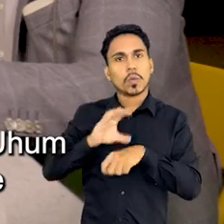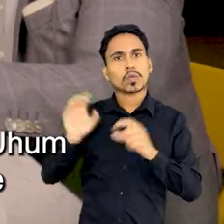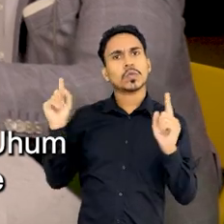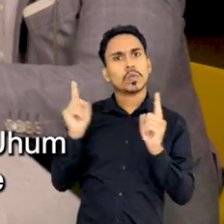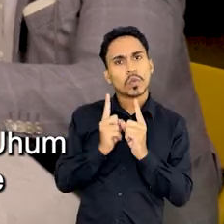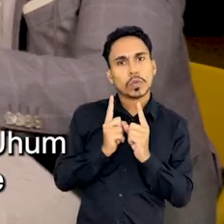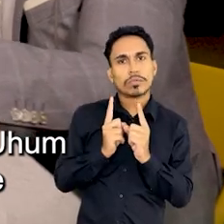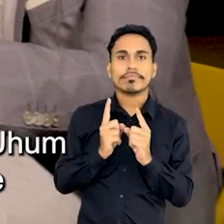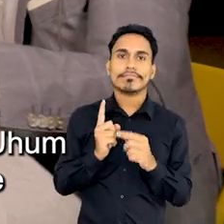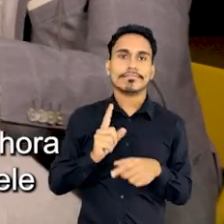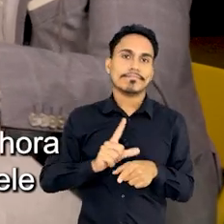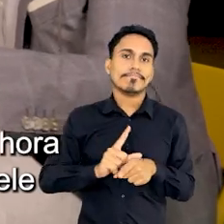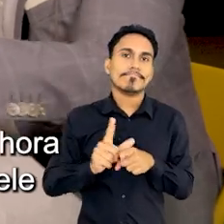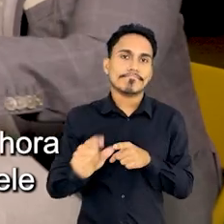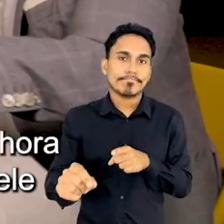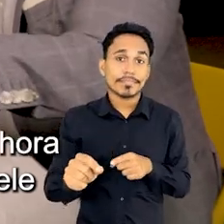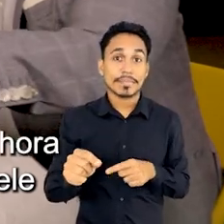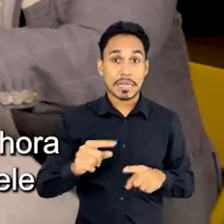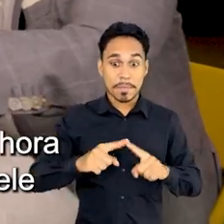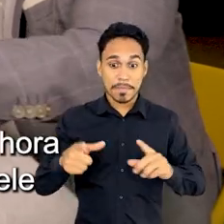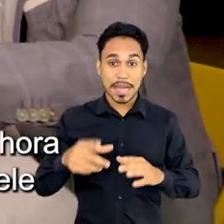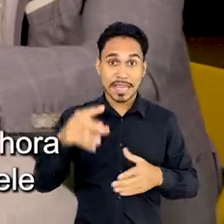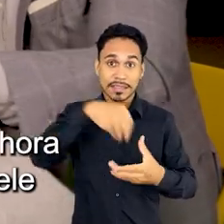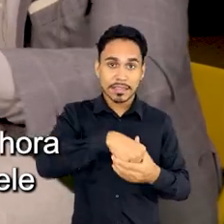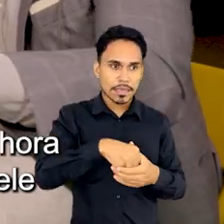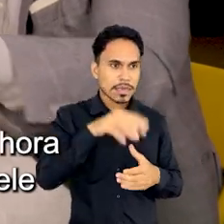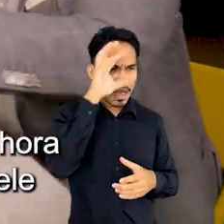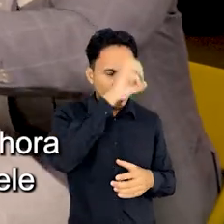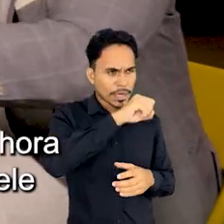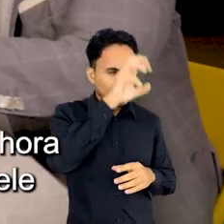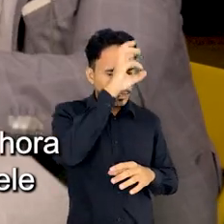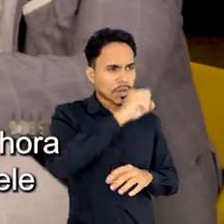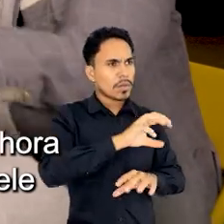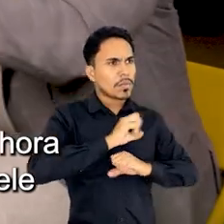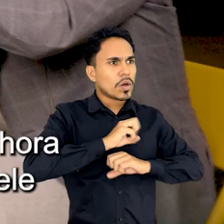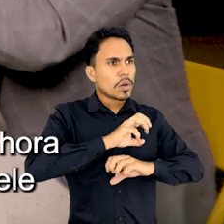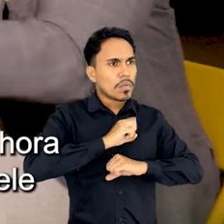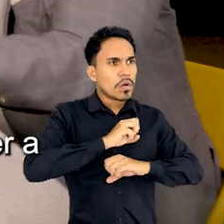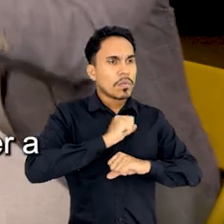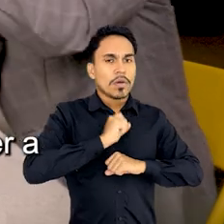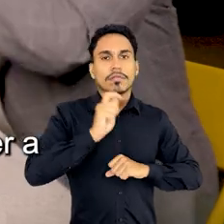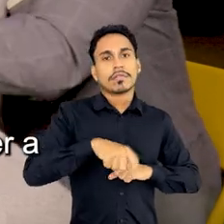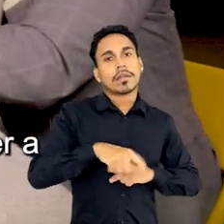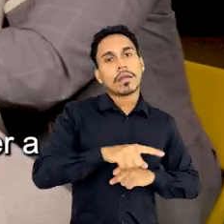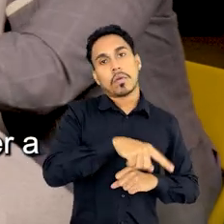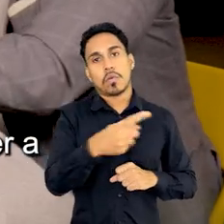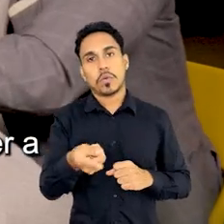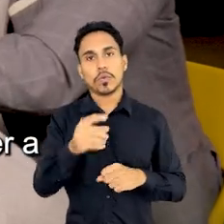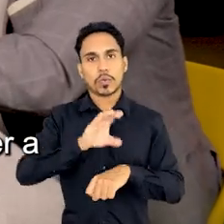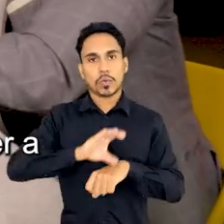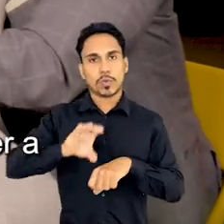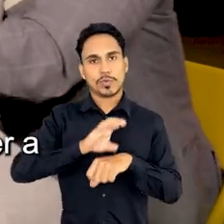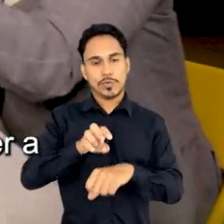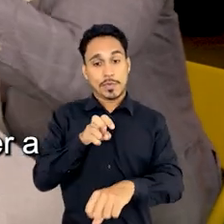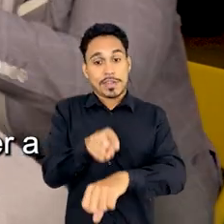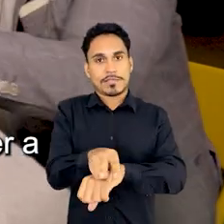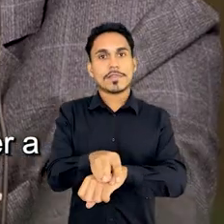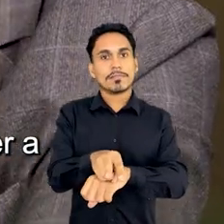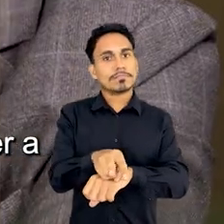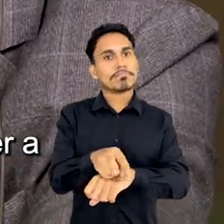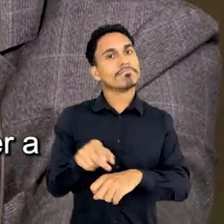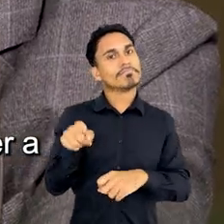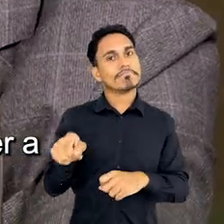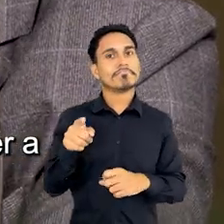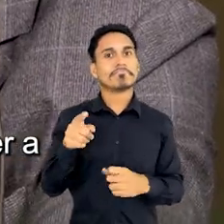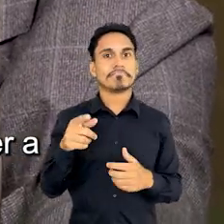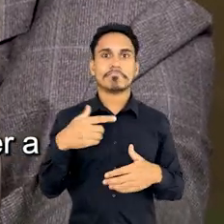Portanto ele não é evadido e ele sabe que aquele conhecimento que ele teve na hora que ele quiser voltar ele entra no outro curso ele entra novamente ele não evade e permite fazer a